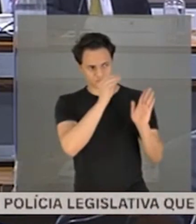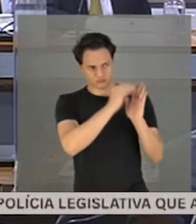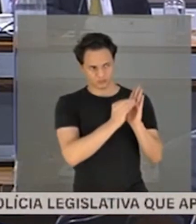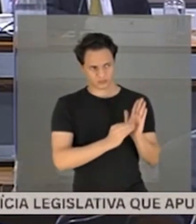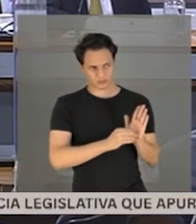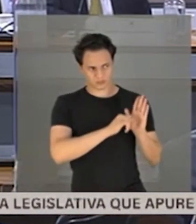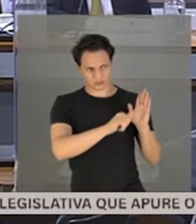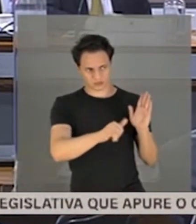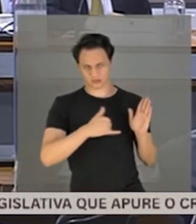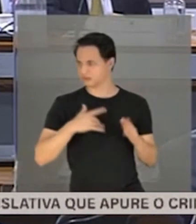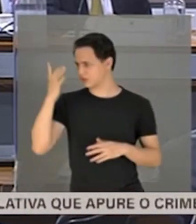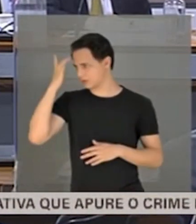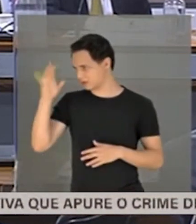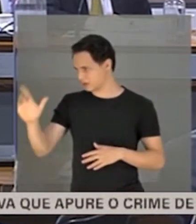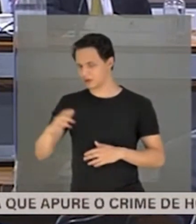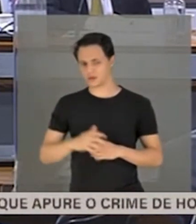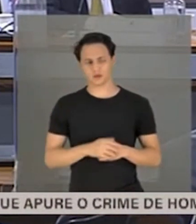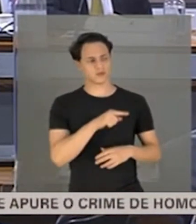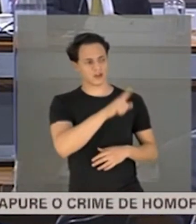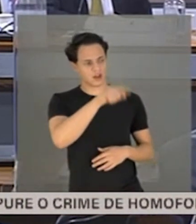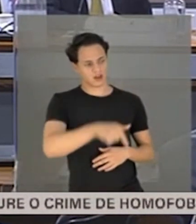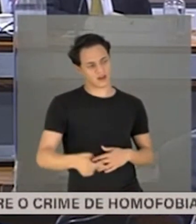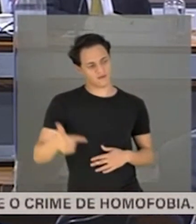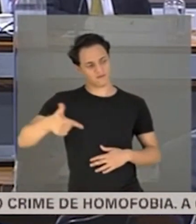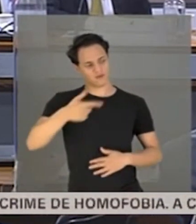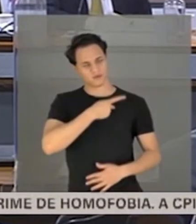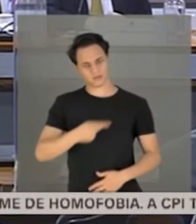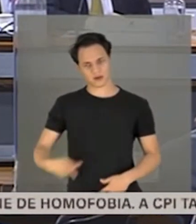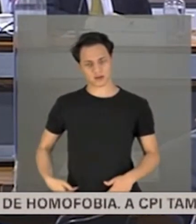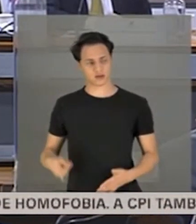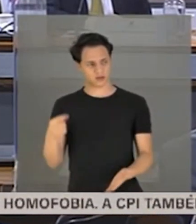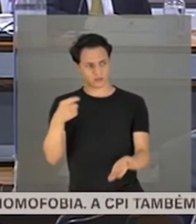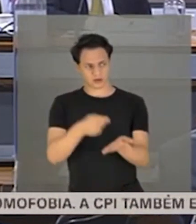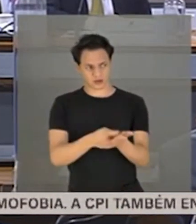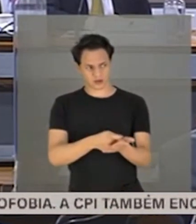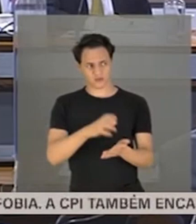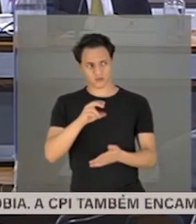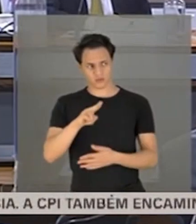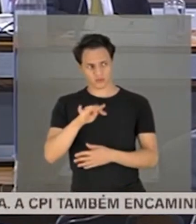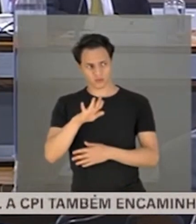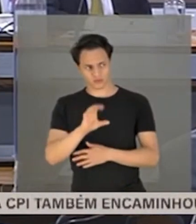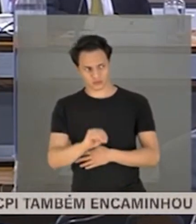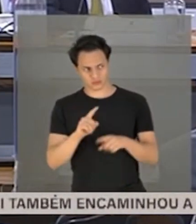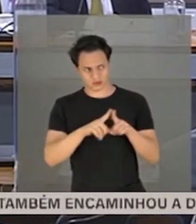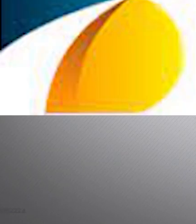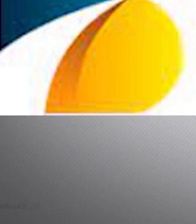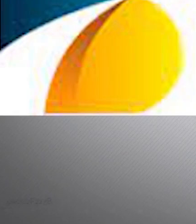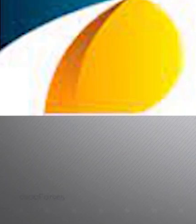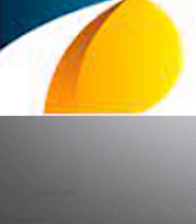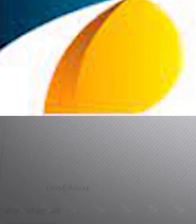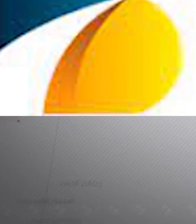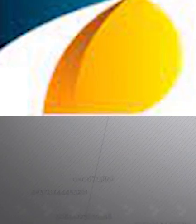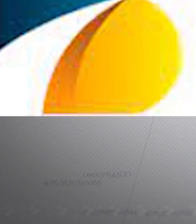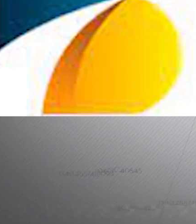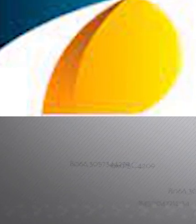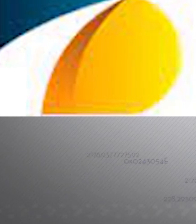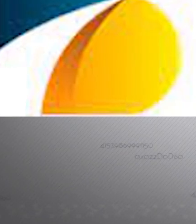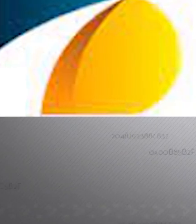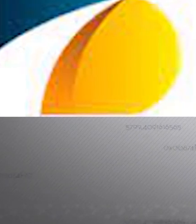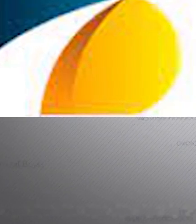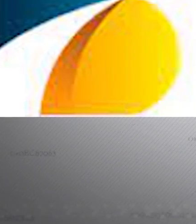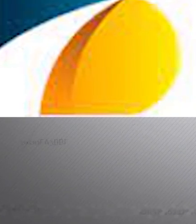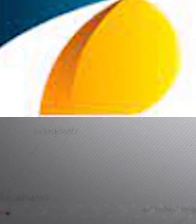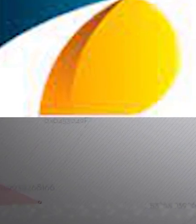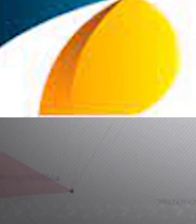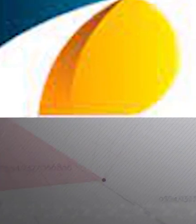pelas publicações. não. E o senhor é vice-presidente que pagava o custeio. E não sabia nada disso. Senador. O Instituto, apesar